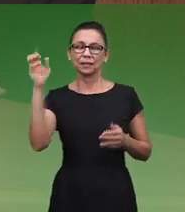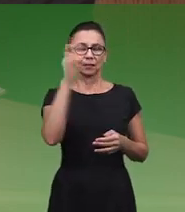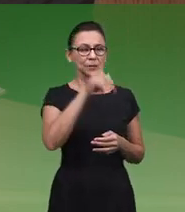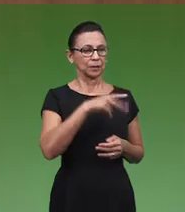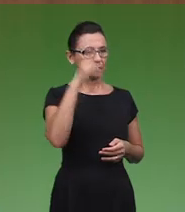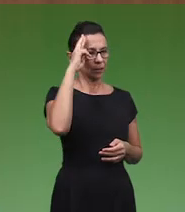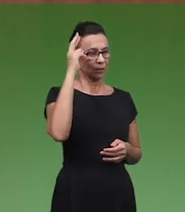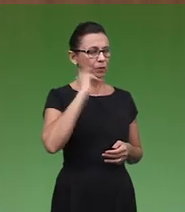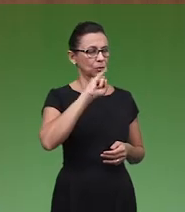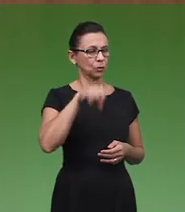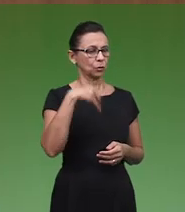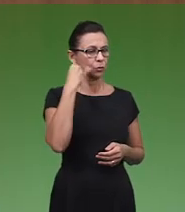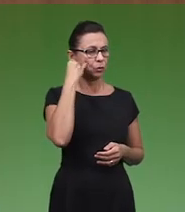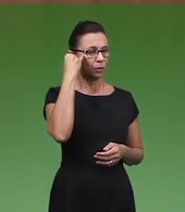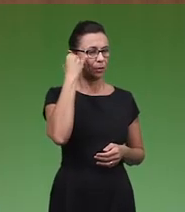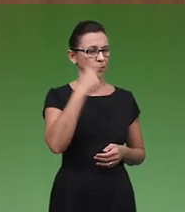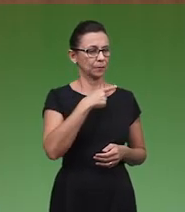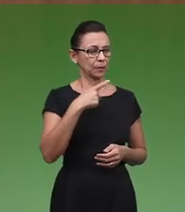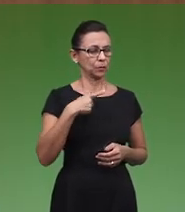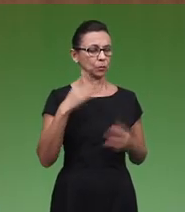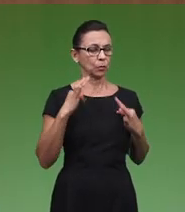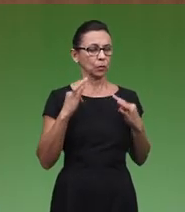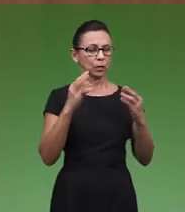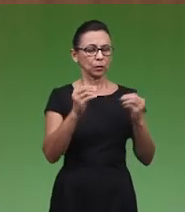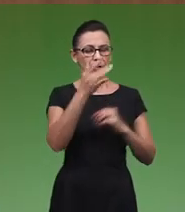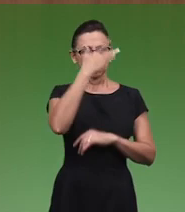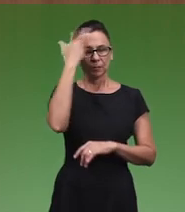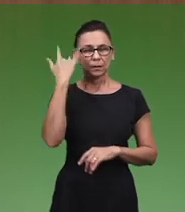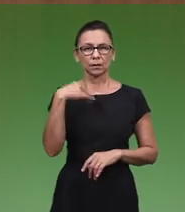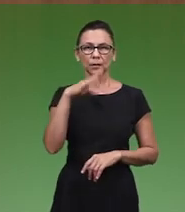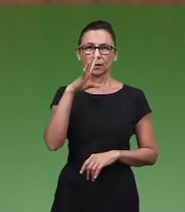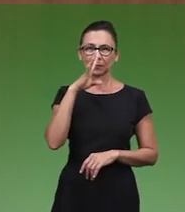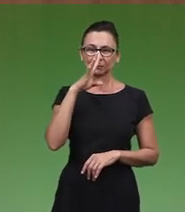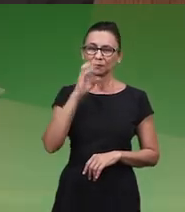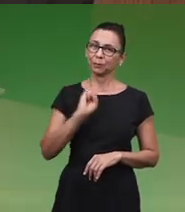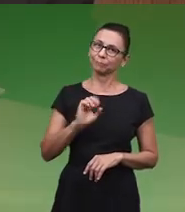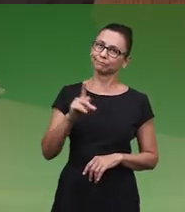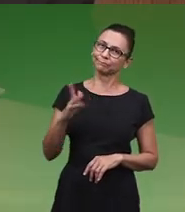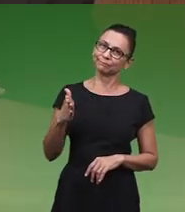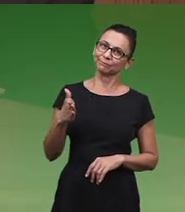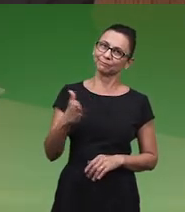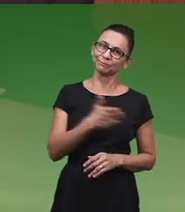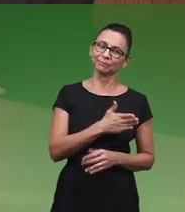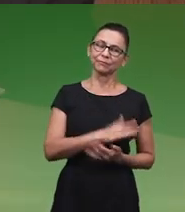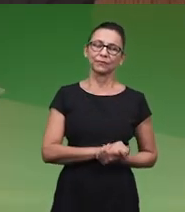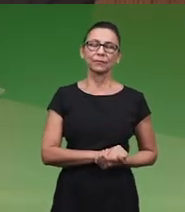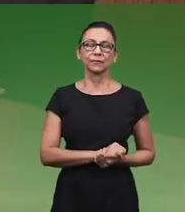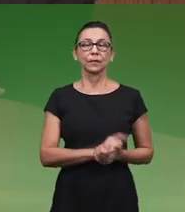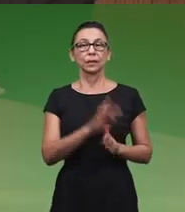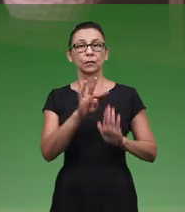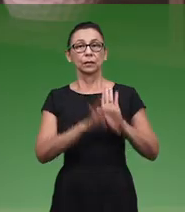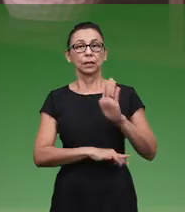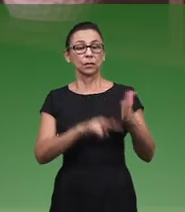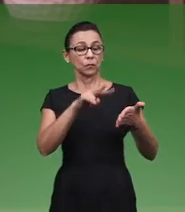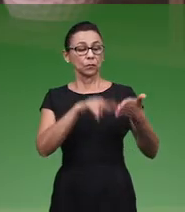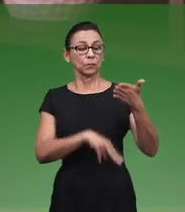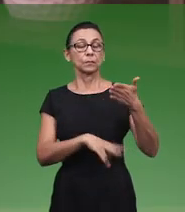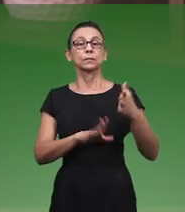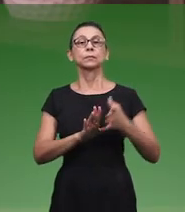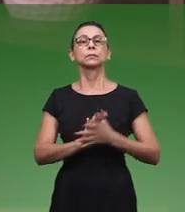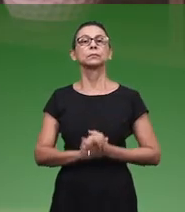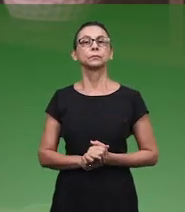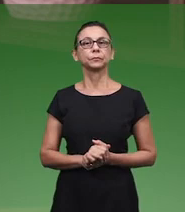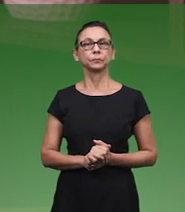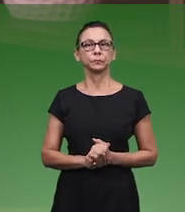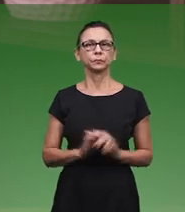A paz do Senhor, pastor Josias, e a paz do Senhor a todos os irmãos que acompanham conosco. Muito bem. E nós vamos ler o texto base